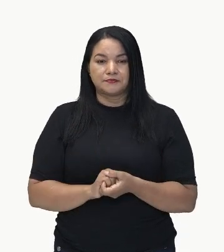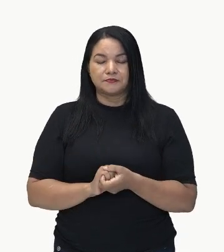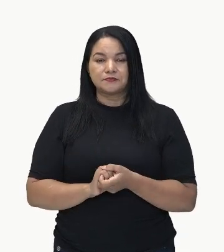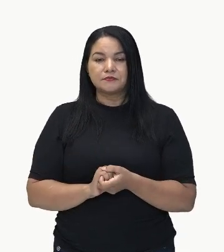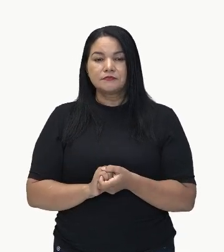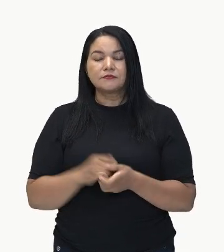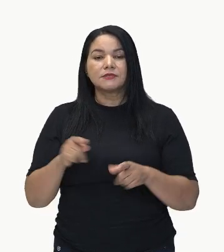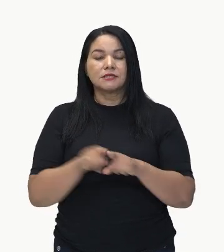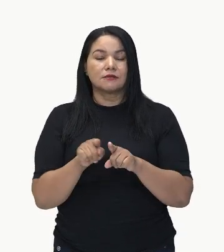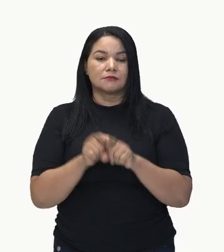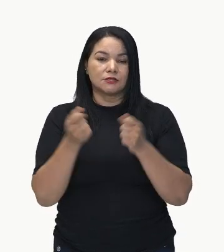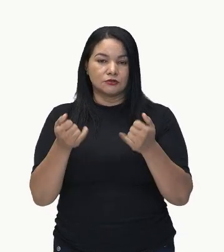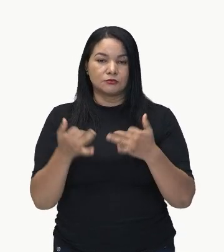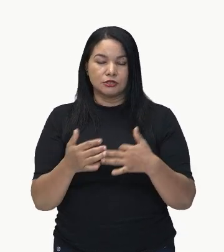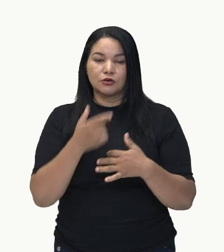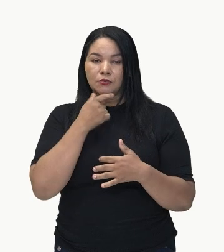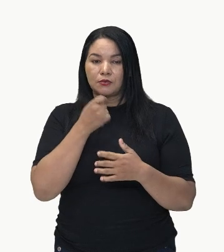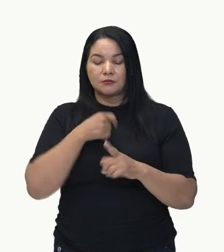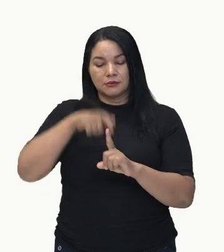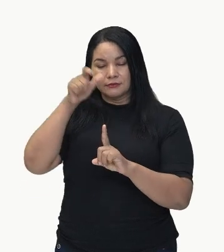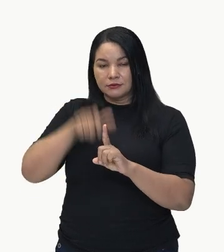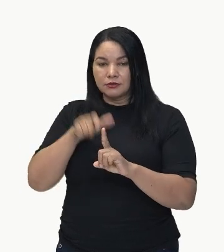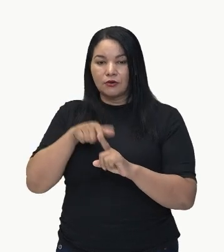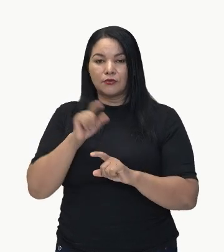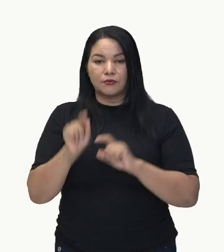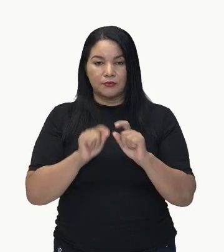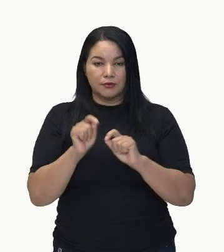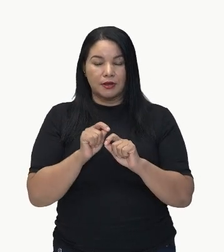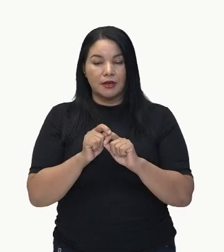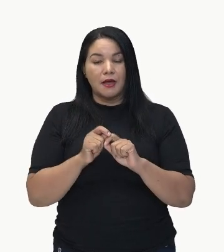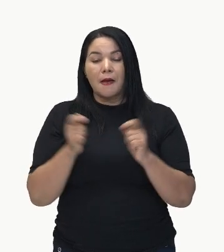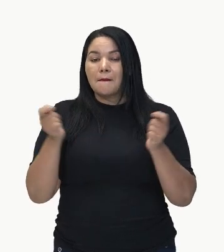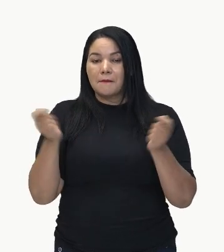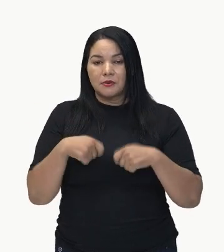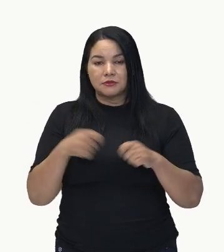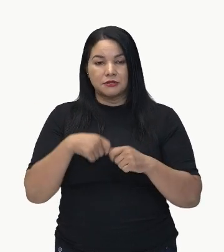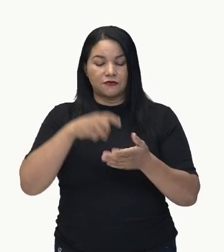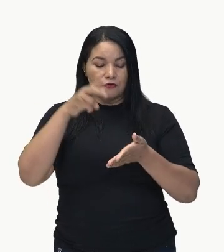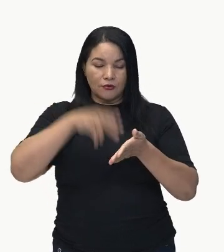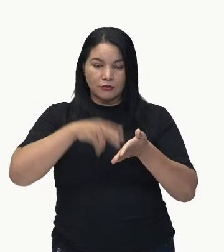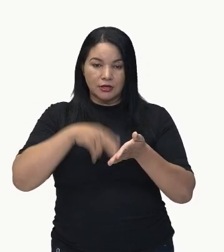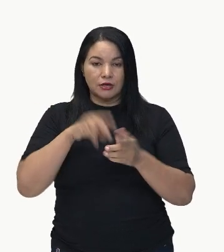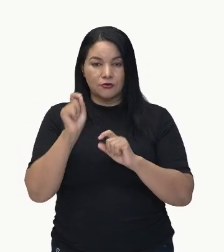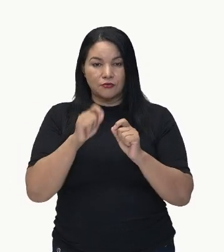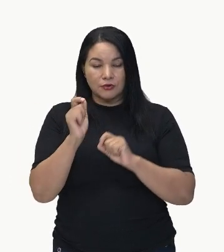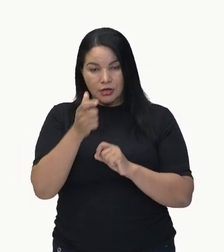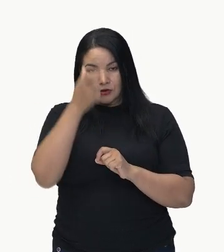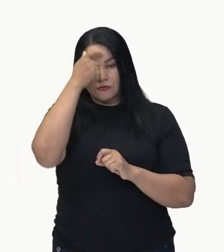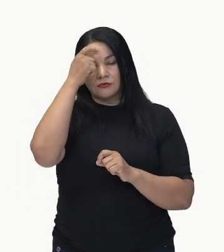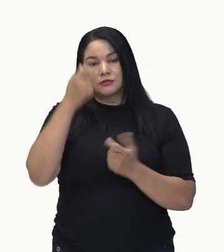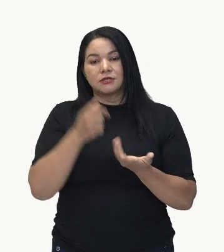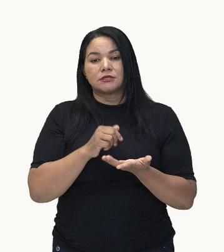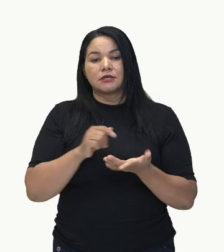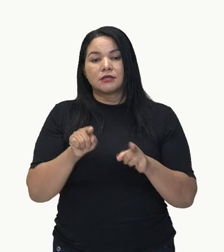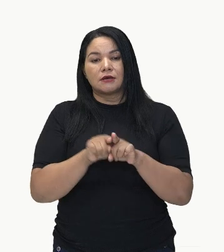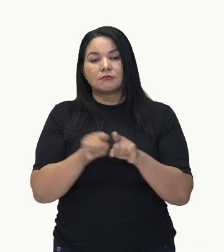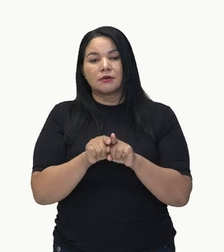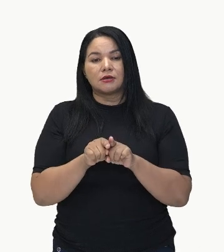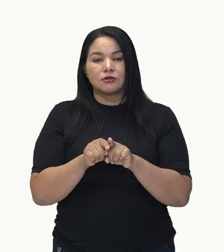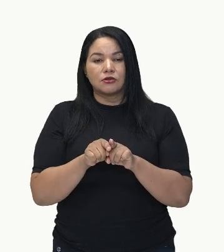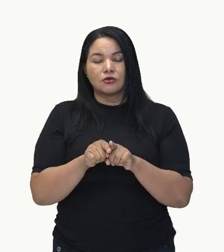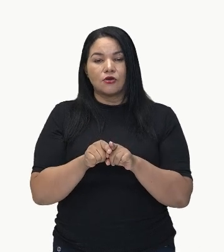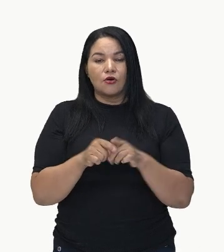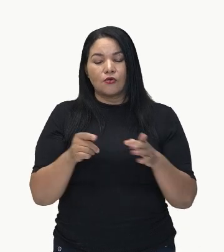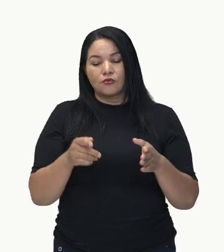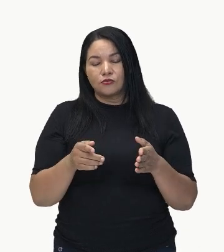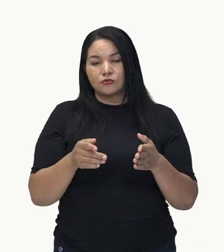Nos poemas deste heterônimo, é possível ler a consciência da passagem do tempo e